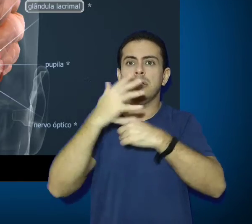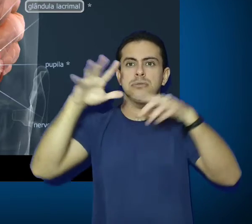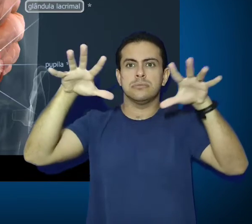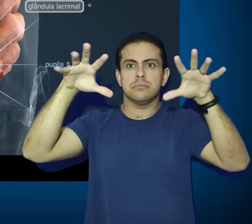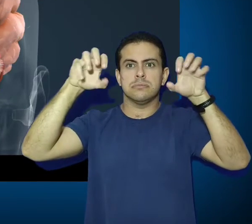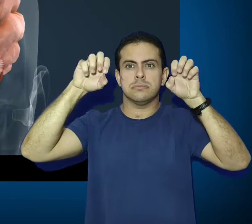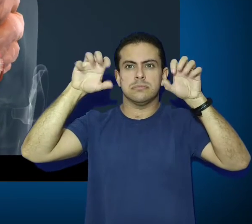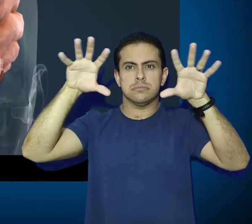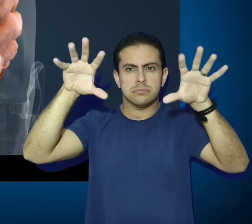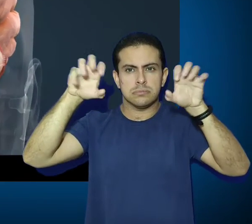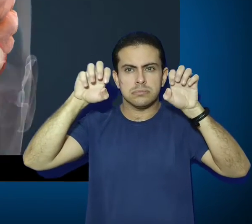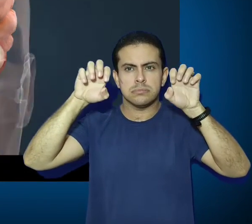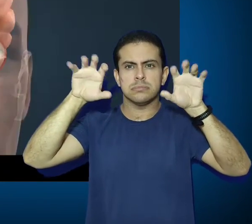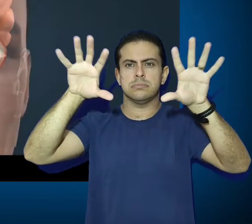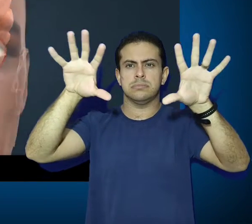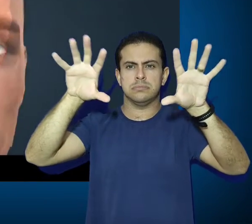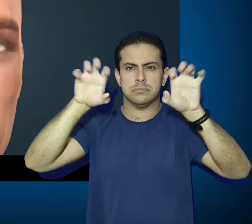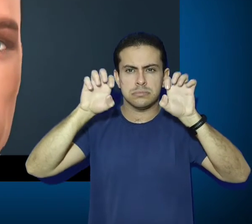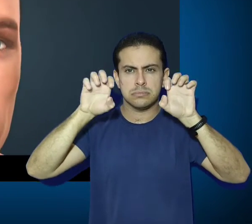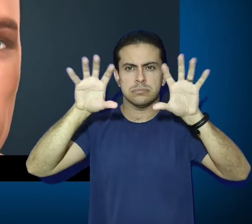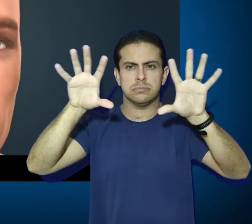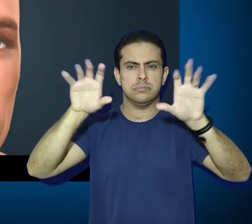Observe a situação seguinte.